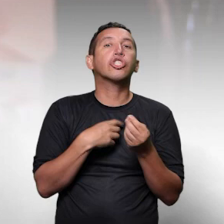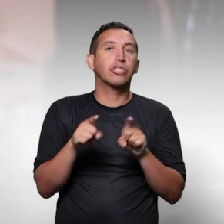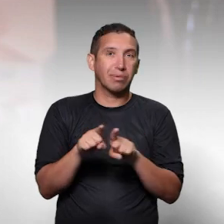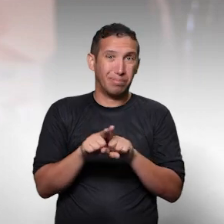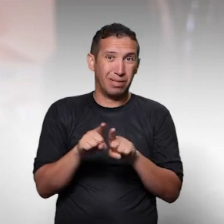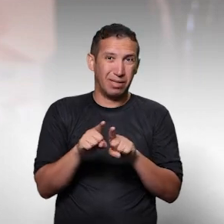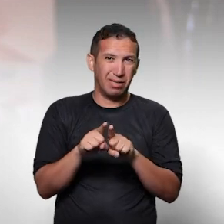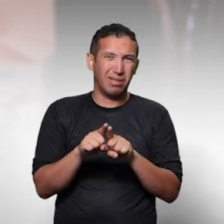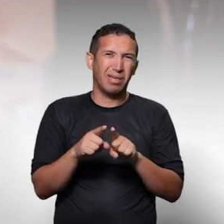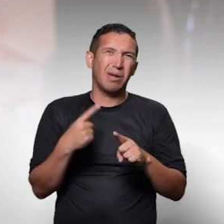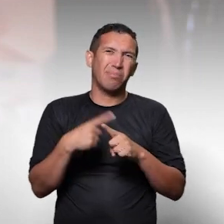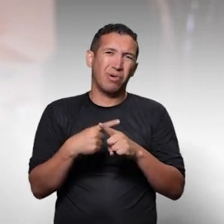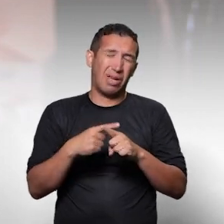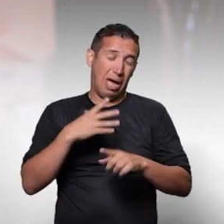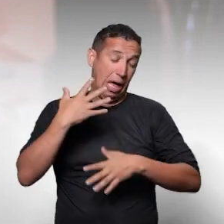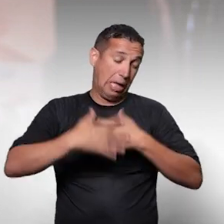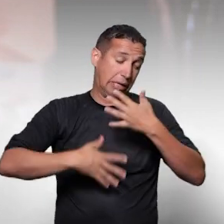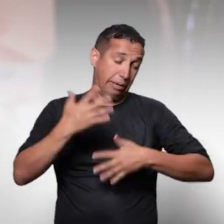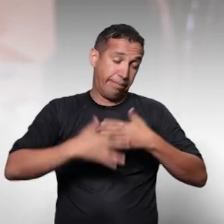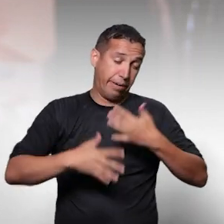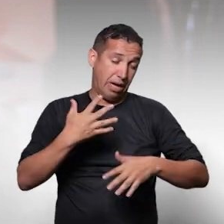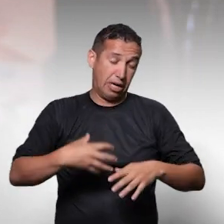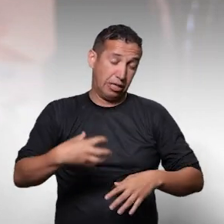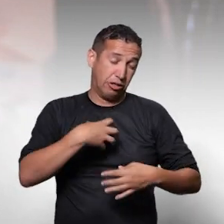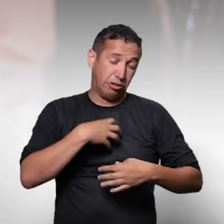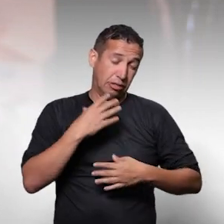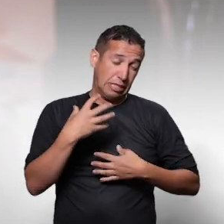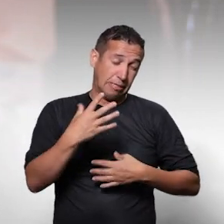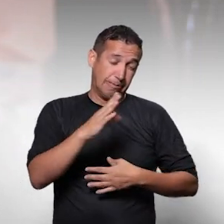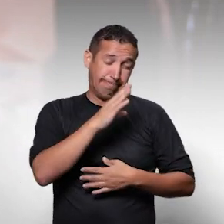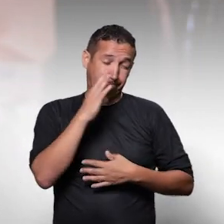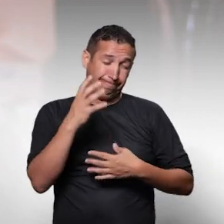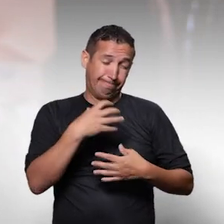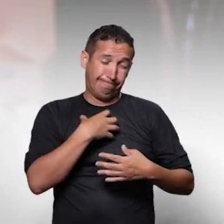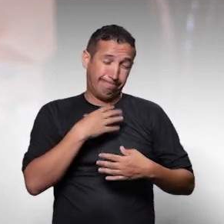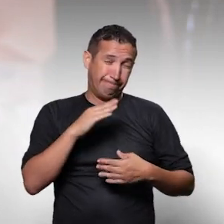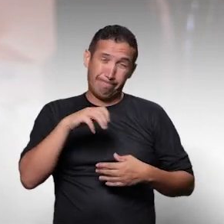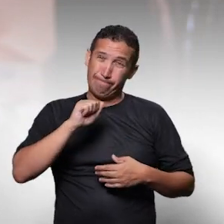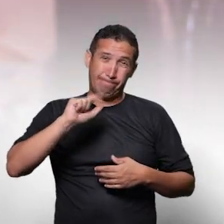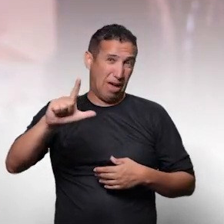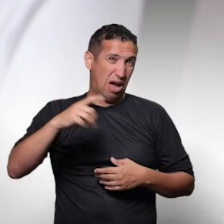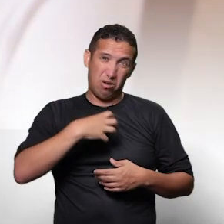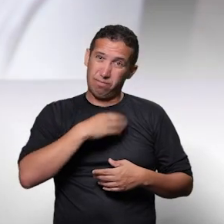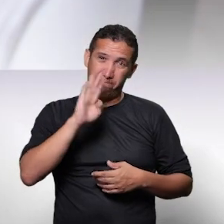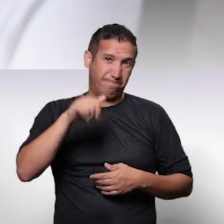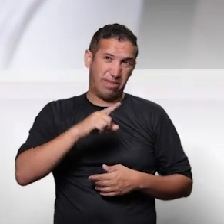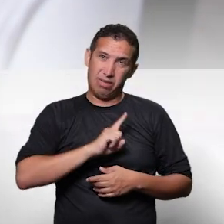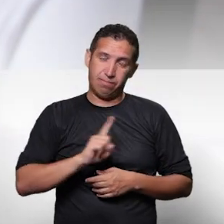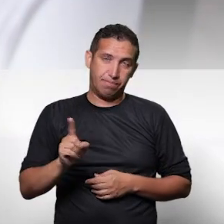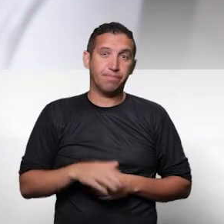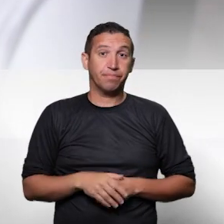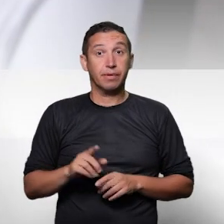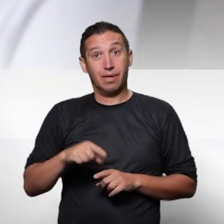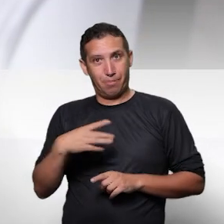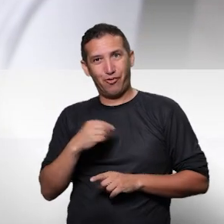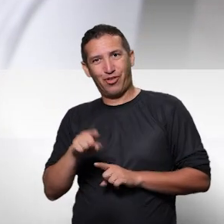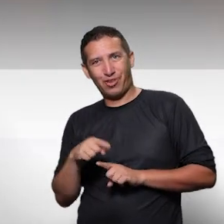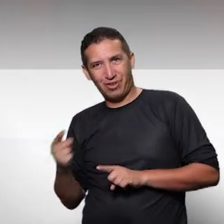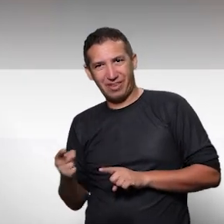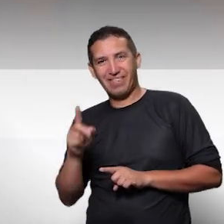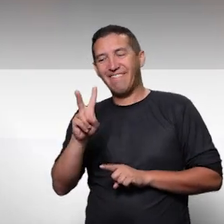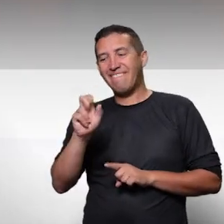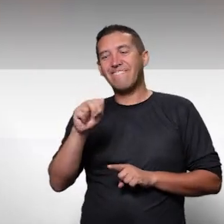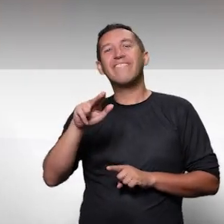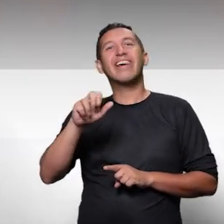porque descompensa aí eu começo a me sentir mal a gente não se sente bem já para o filho de Vânia Maria